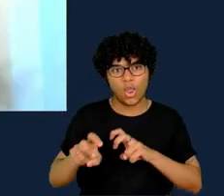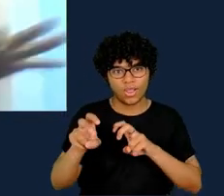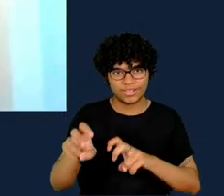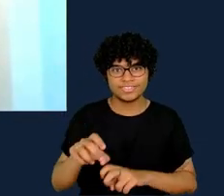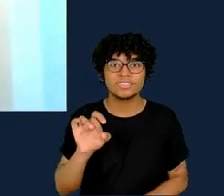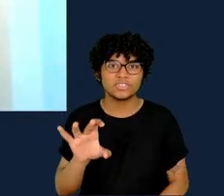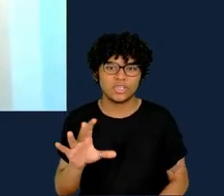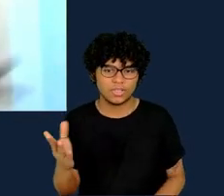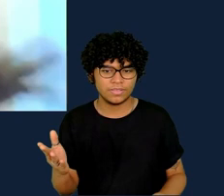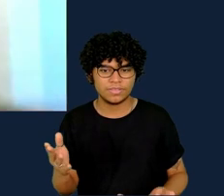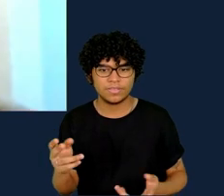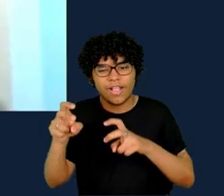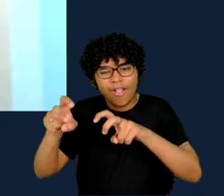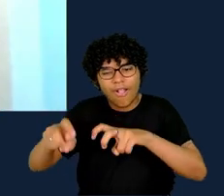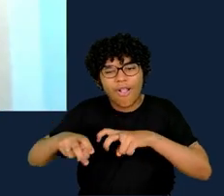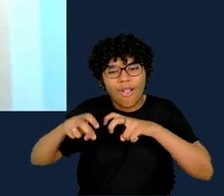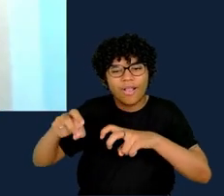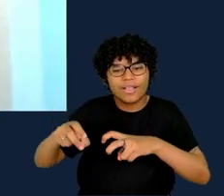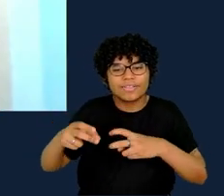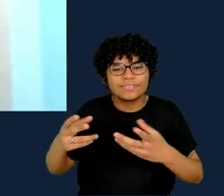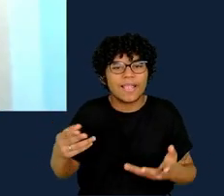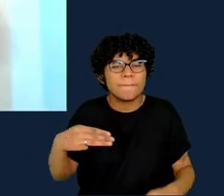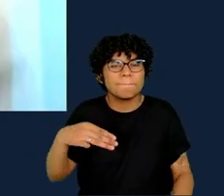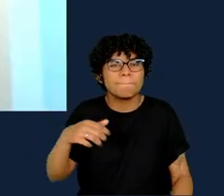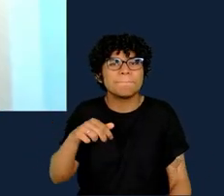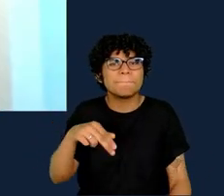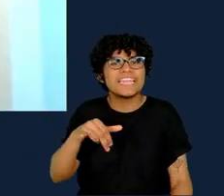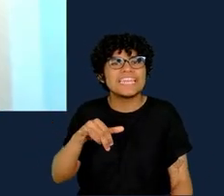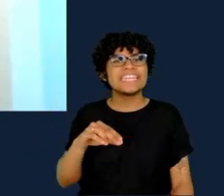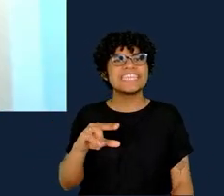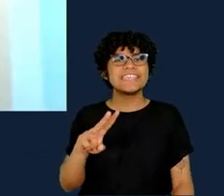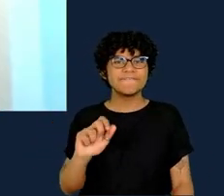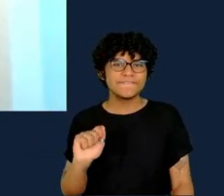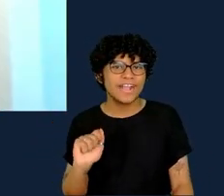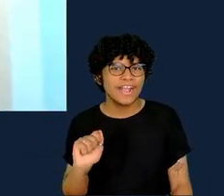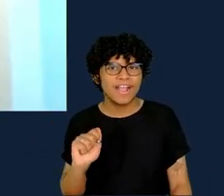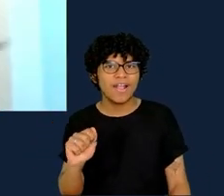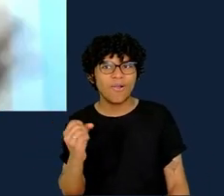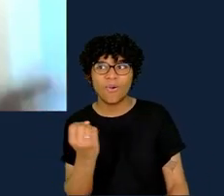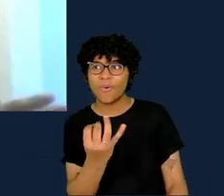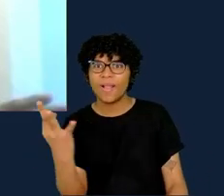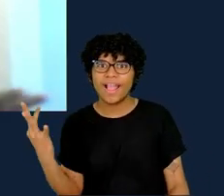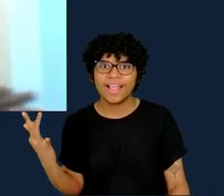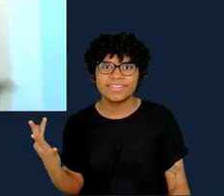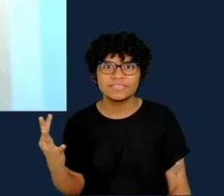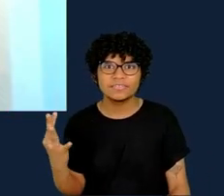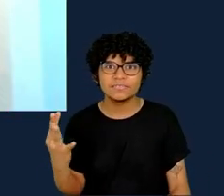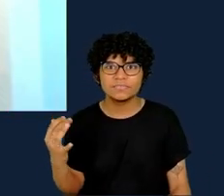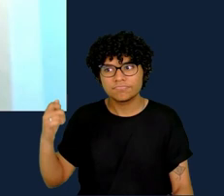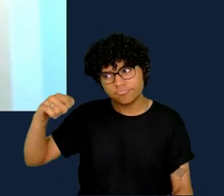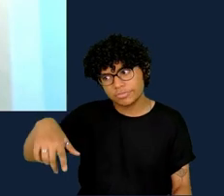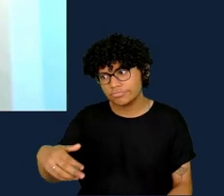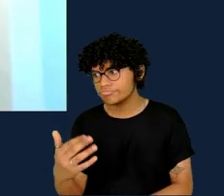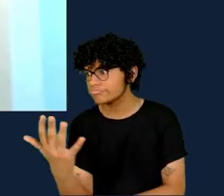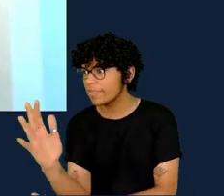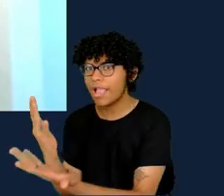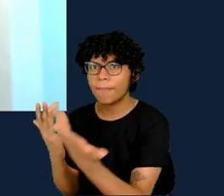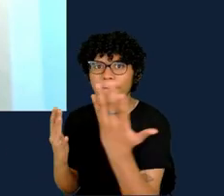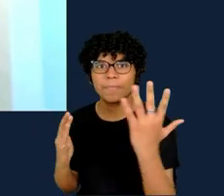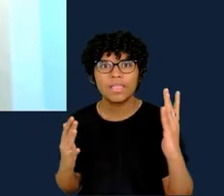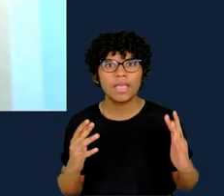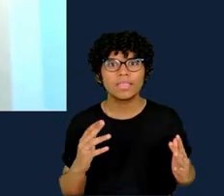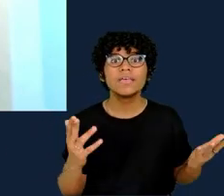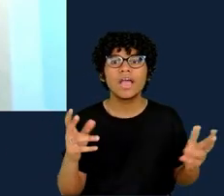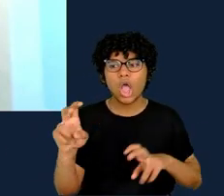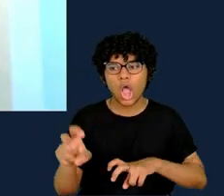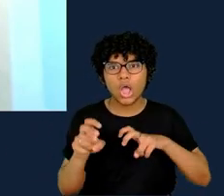roça, quantas espécies de maniva, quantas frutas são plantadas numa roça. Então acho que é uma ferramenta que a